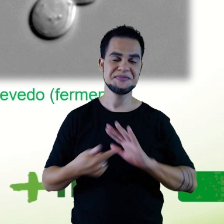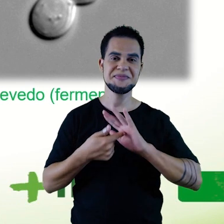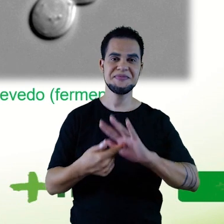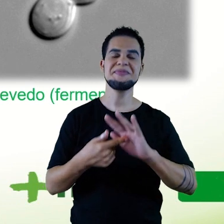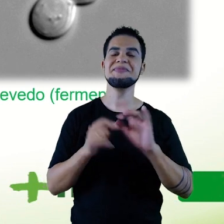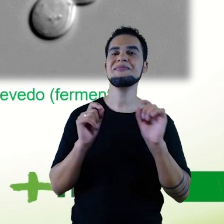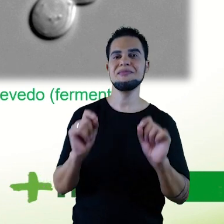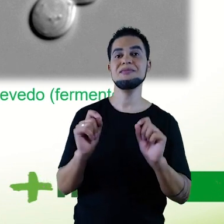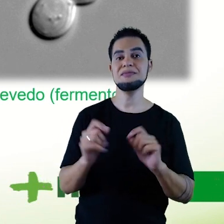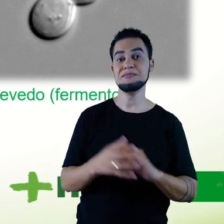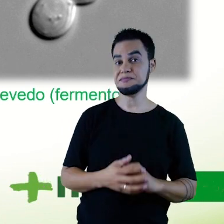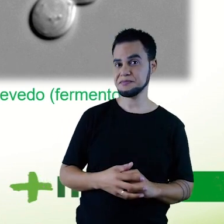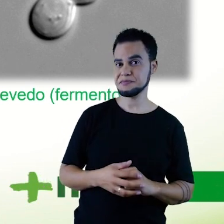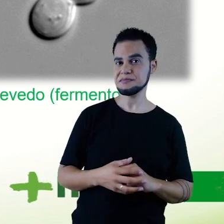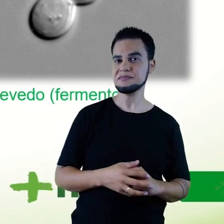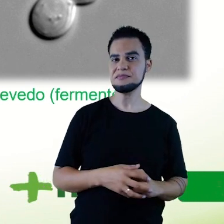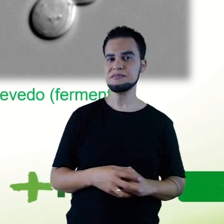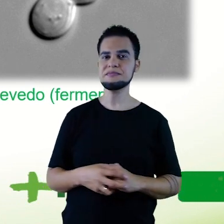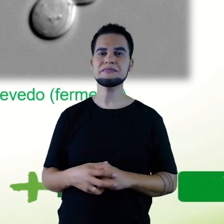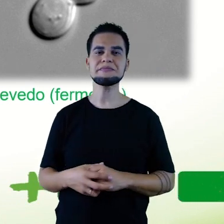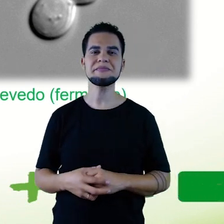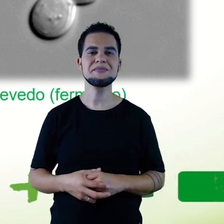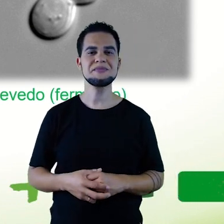então, que